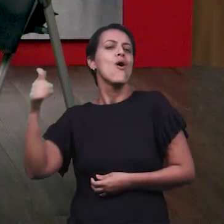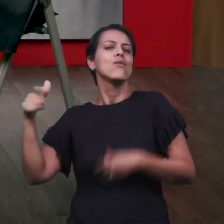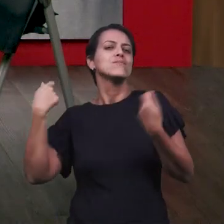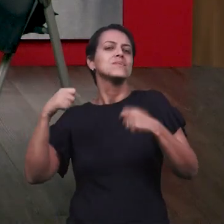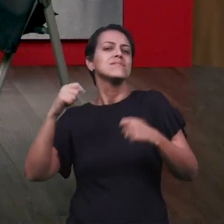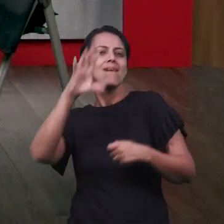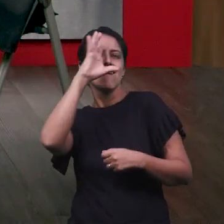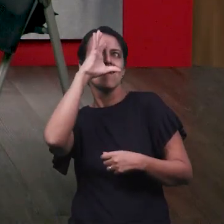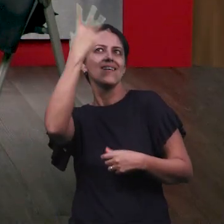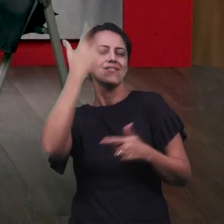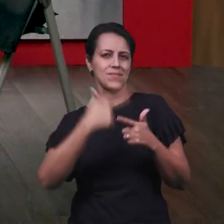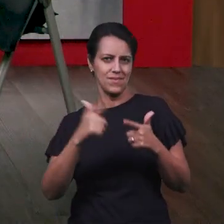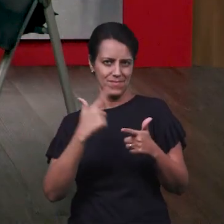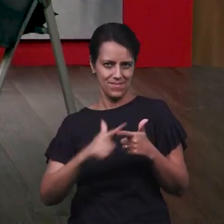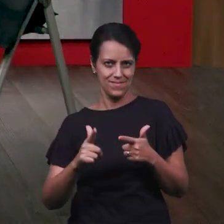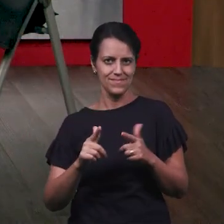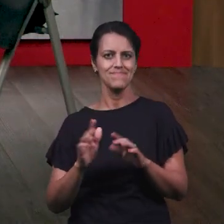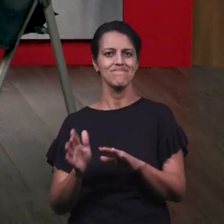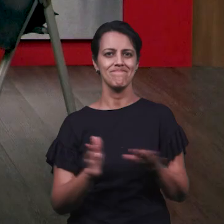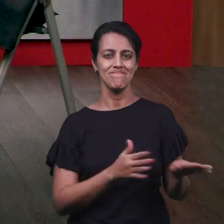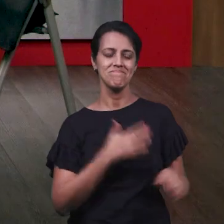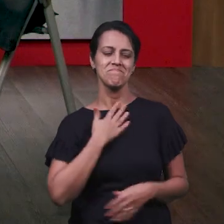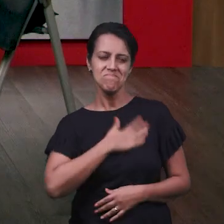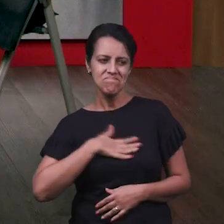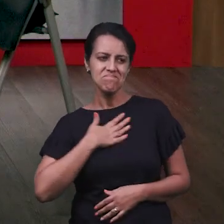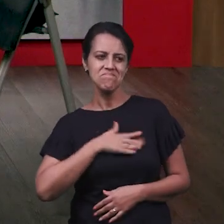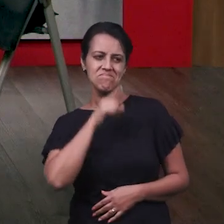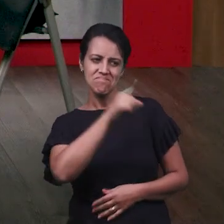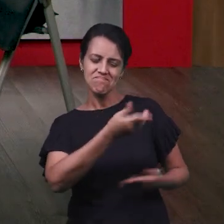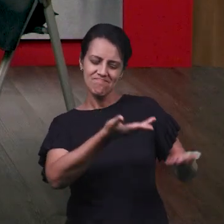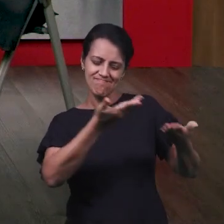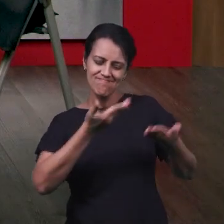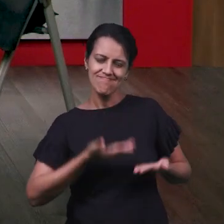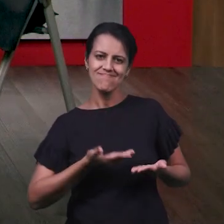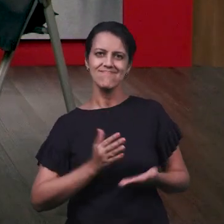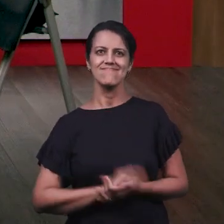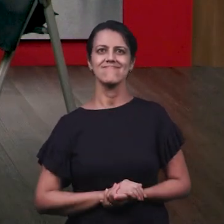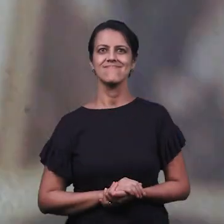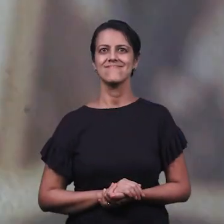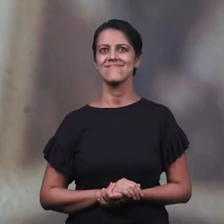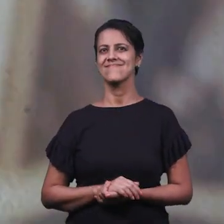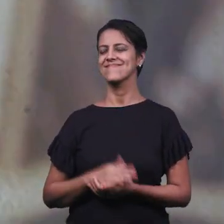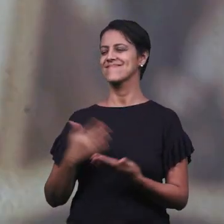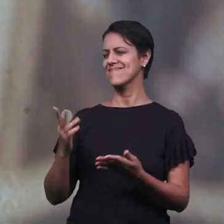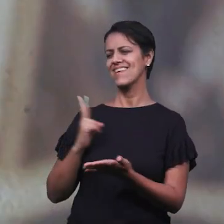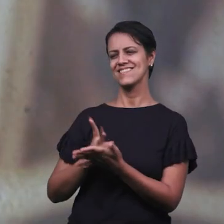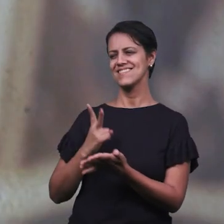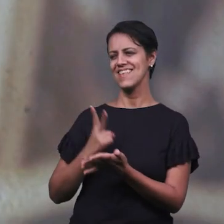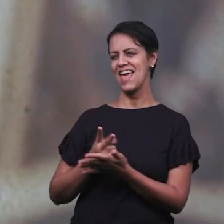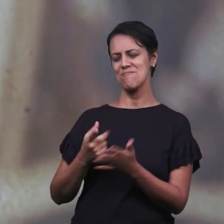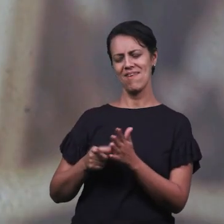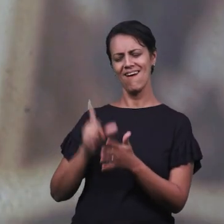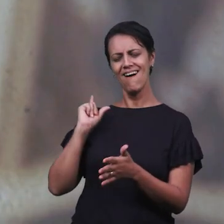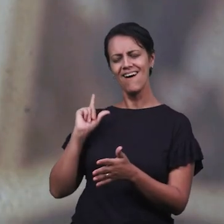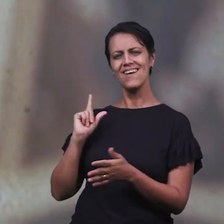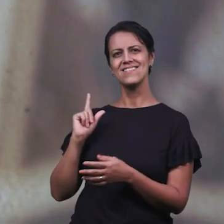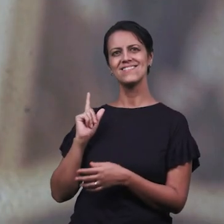Maurício Freire, é um prazer tê-lo conosco hoje no nosso programa. Dr. Rodrigo, como sempre, das outras vezes, eu